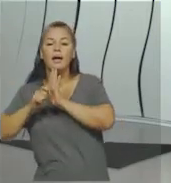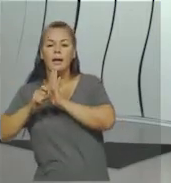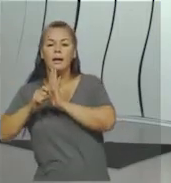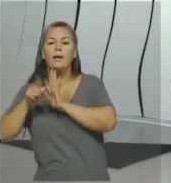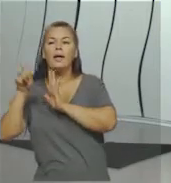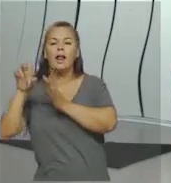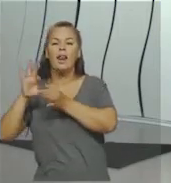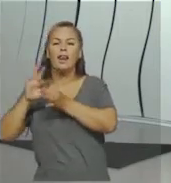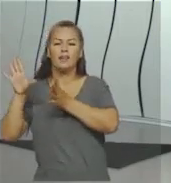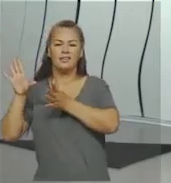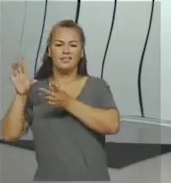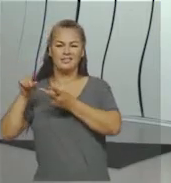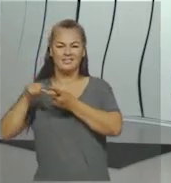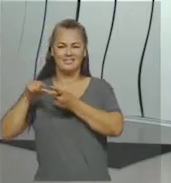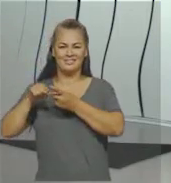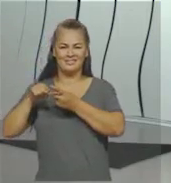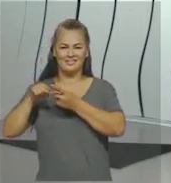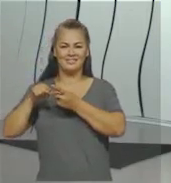no Canadá,